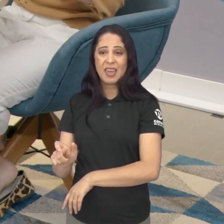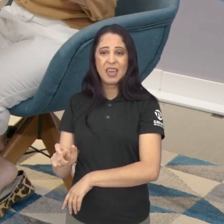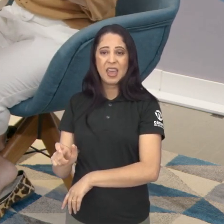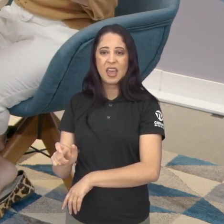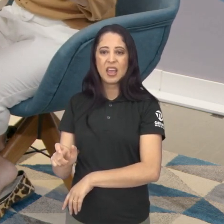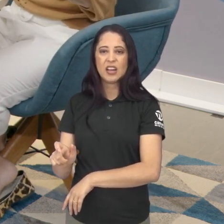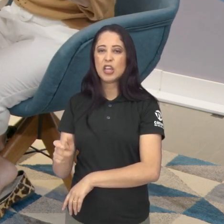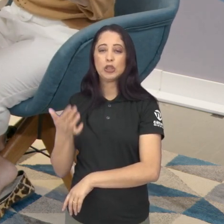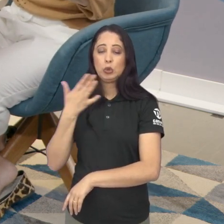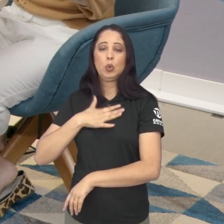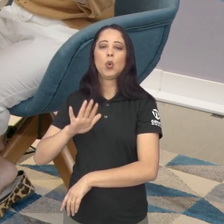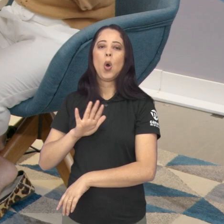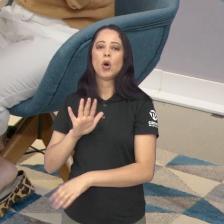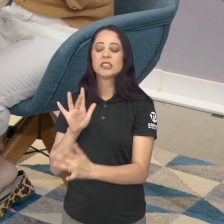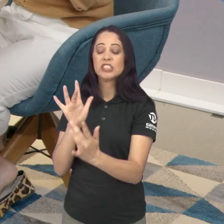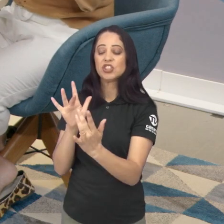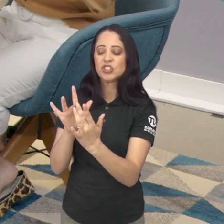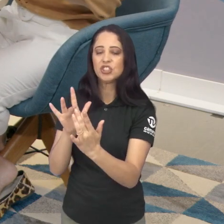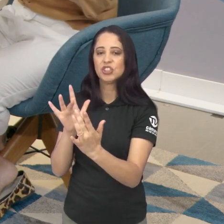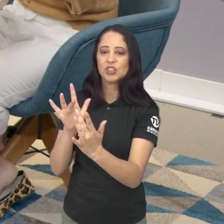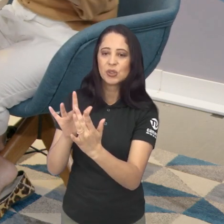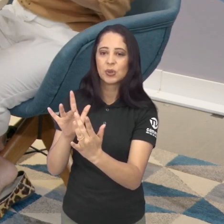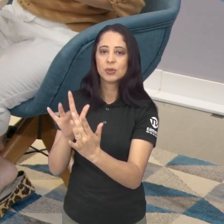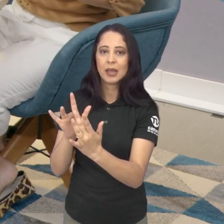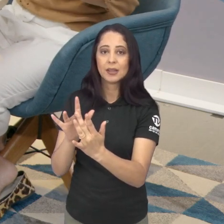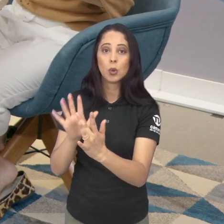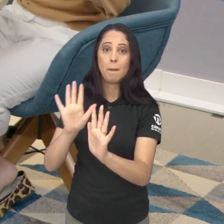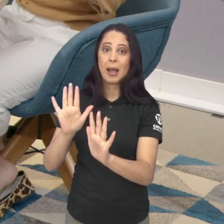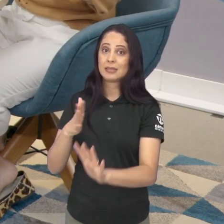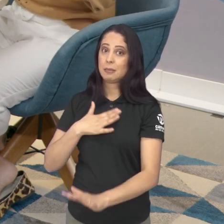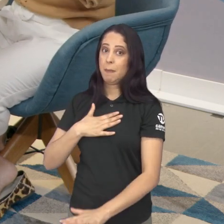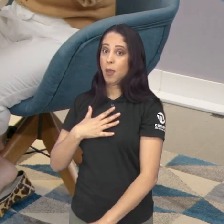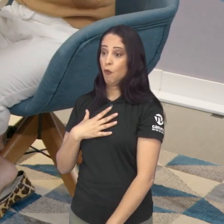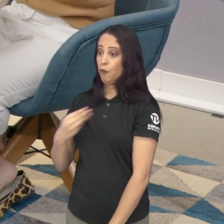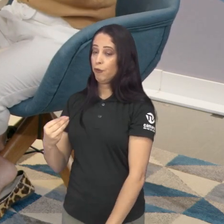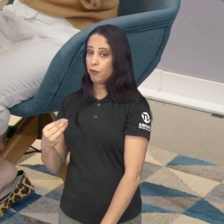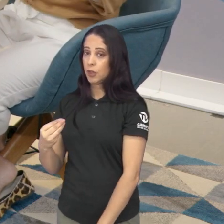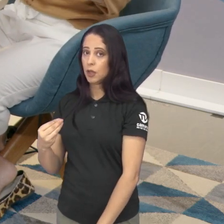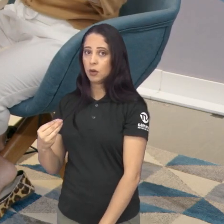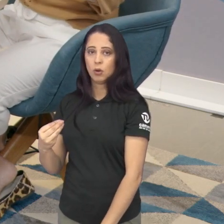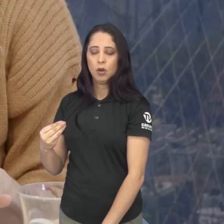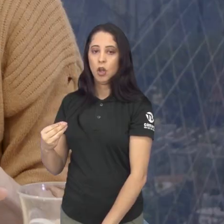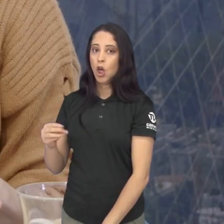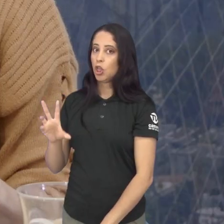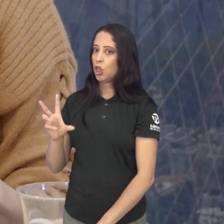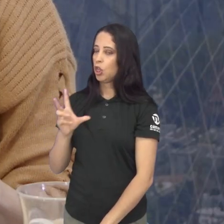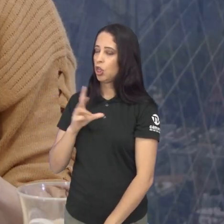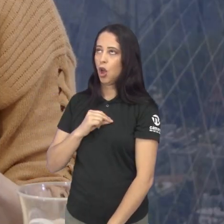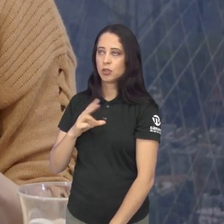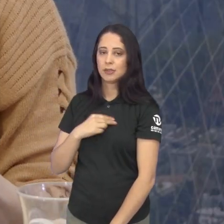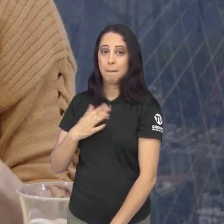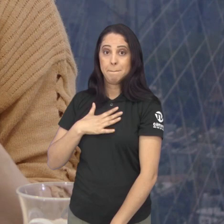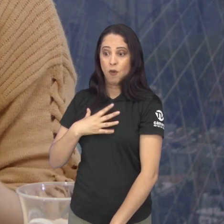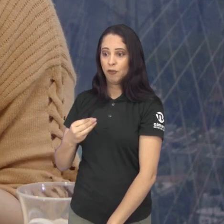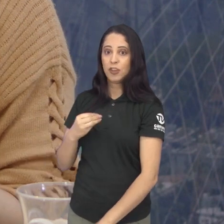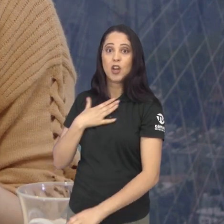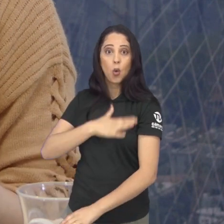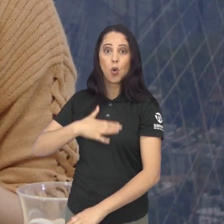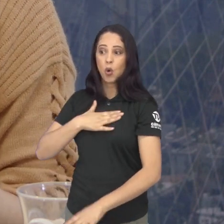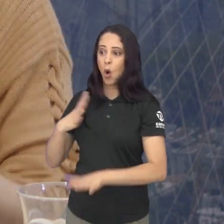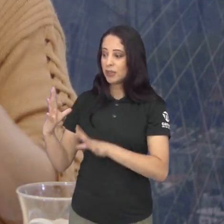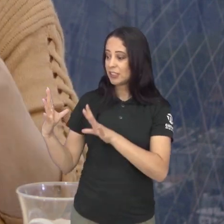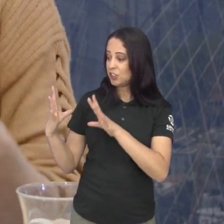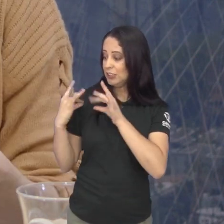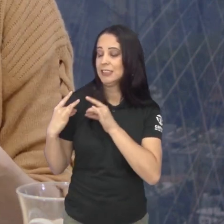ele não é muito de contato, e o meu filho é o oposto, o meu filho, ele é um grude, né. E olha quanto